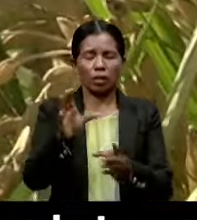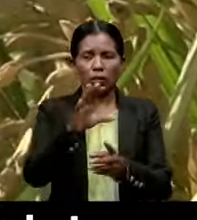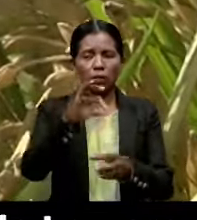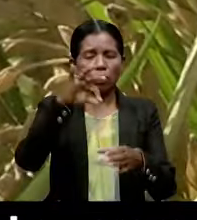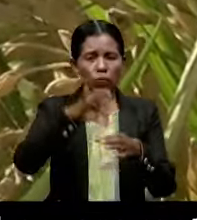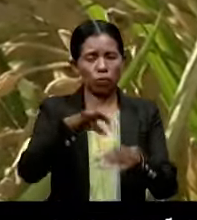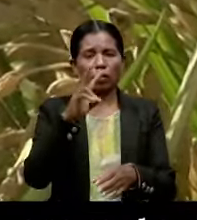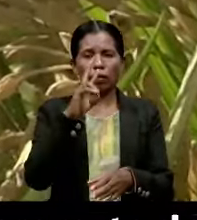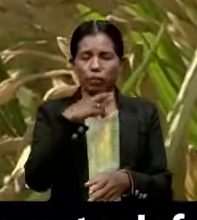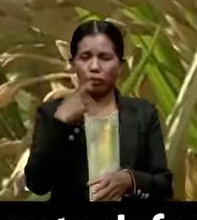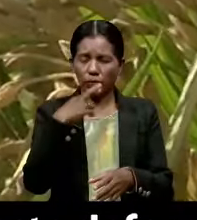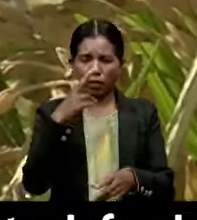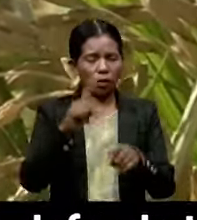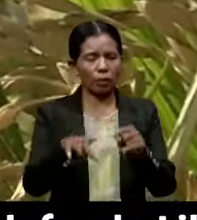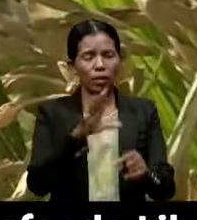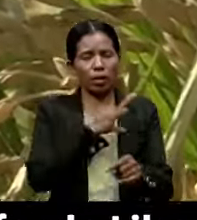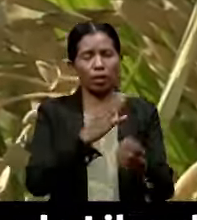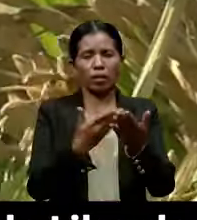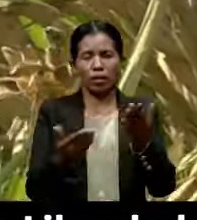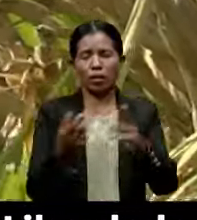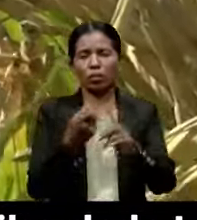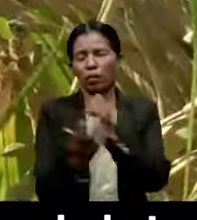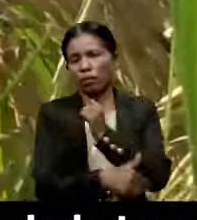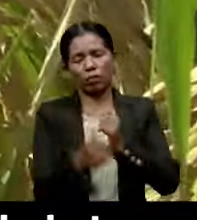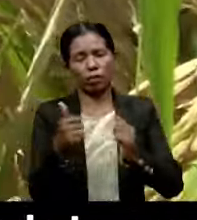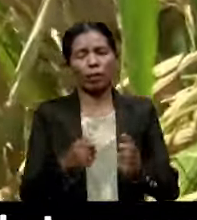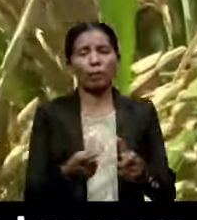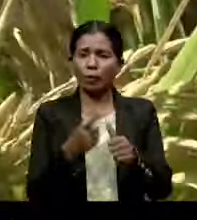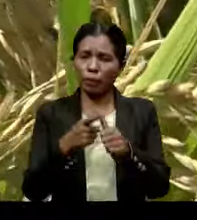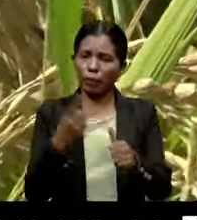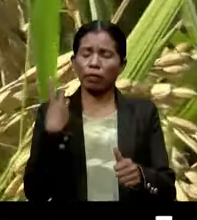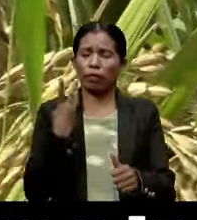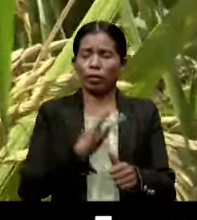no ne la bela dependência do produto importado sira. Primeiro, ita tem que